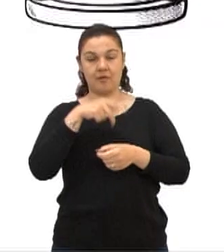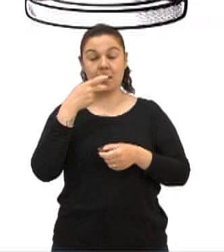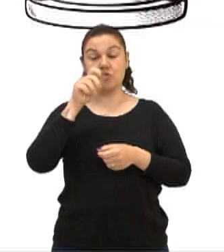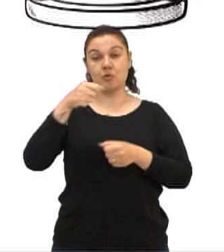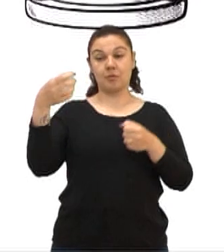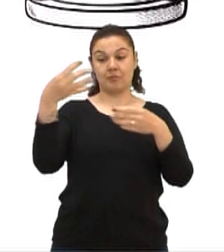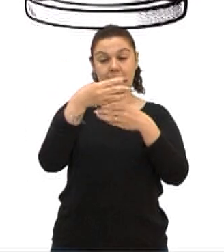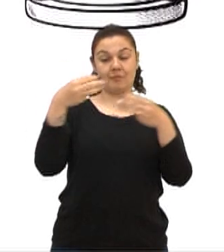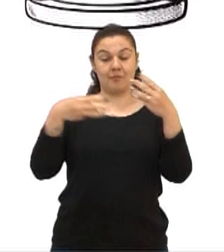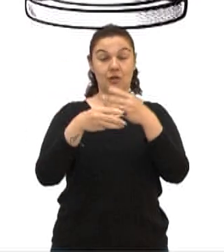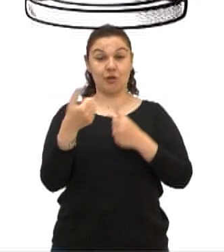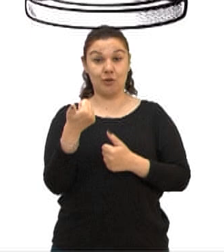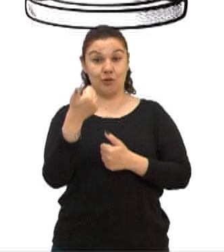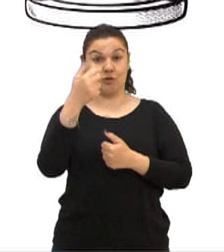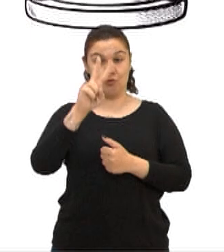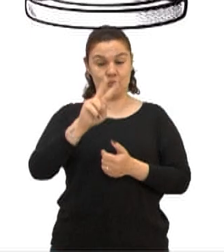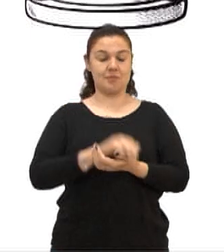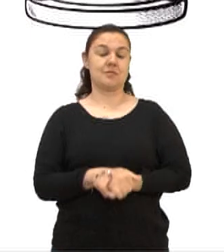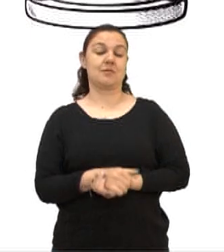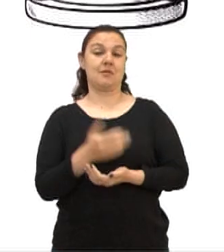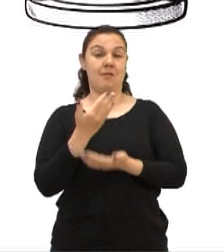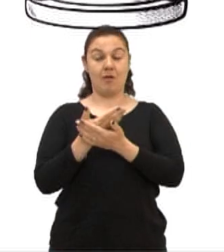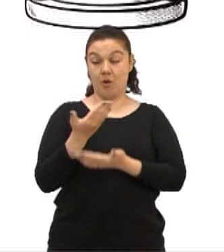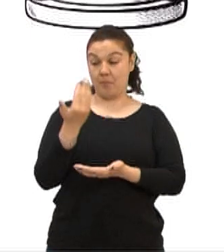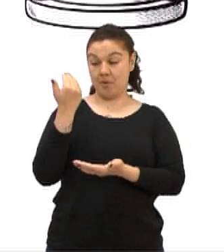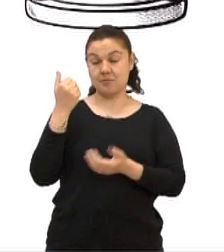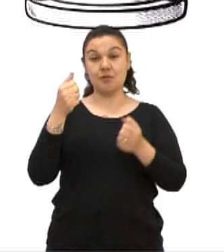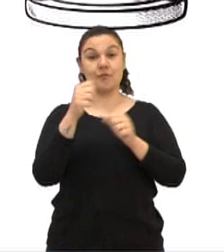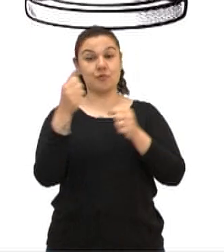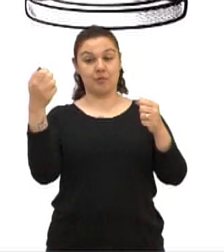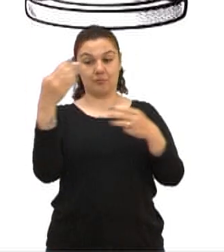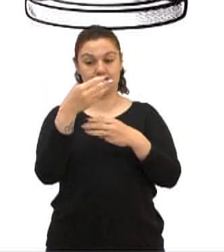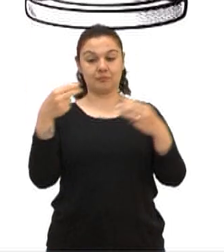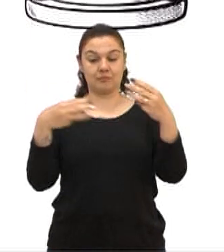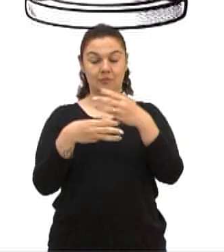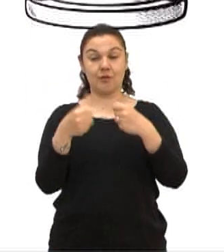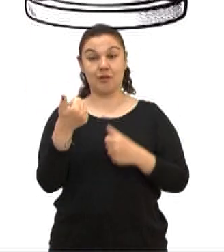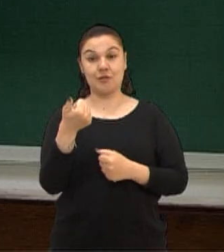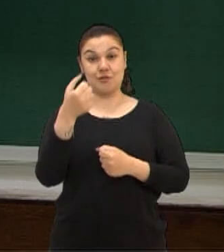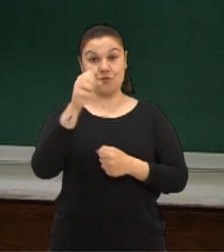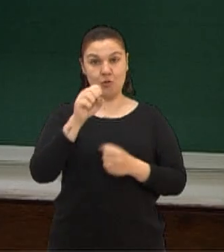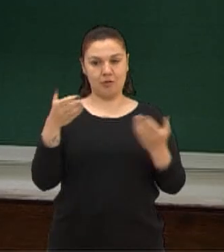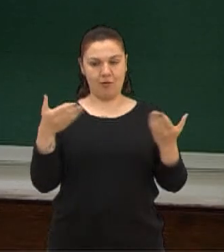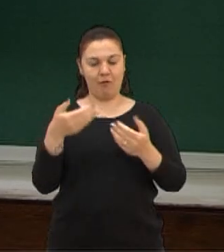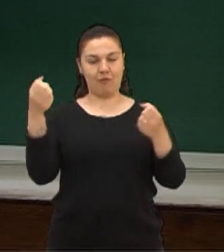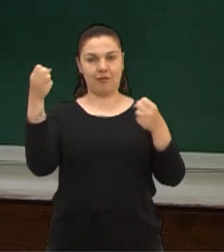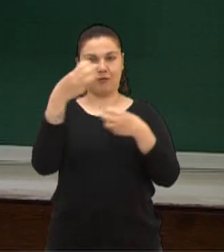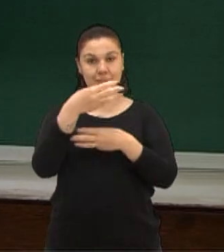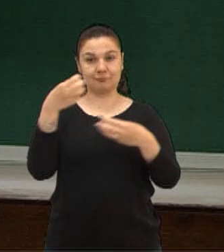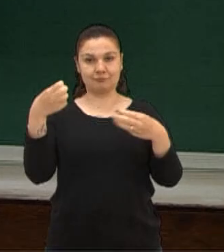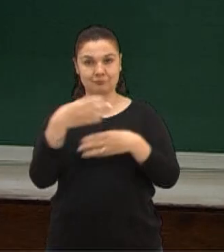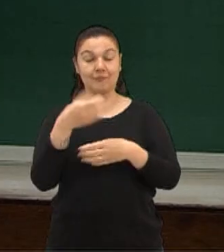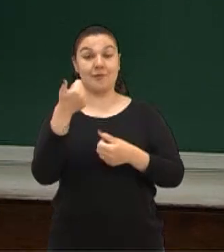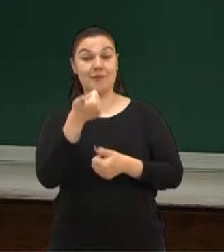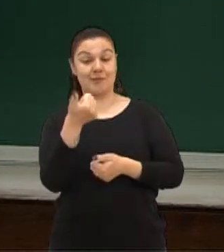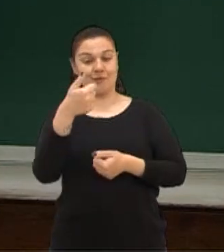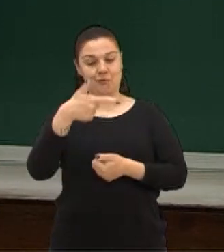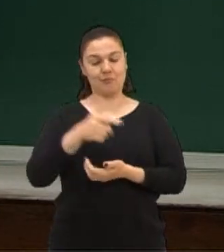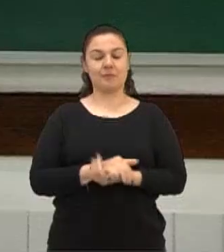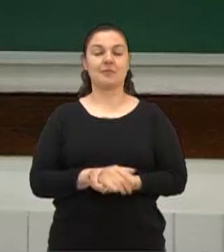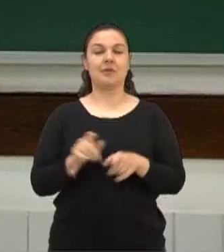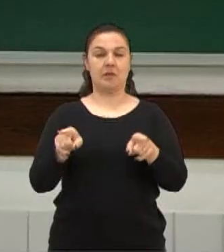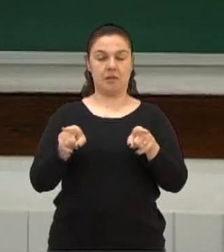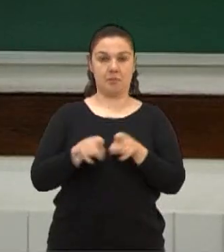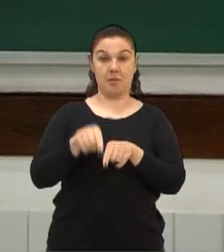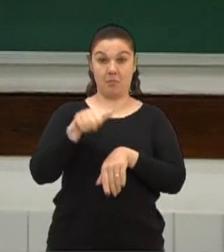do soneto 12. Na aula passada nós falamos do soneto 18. Hoje nós vamos falar do soneto 12, que é também